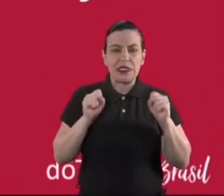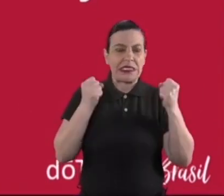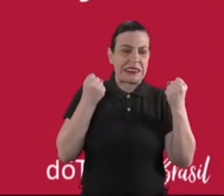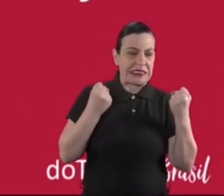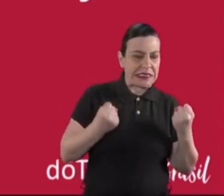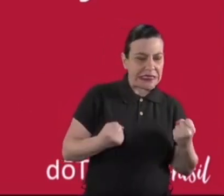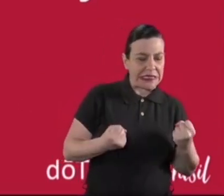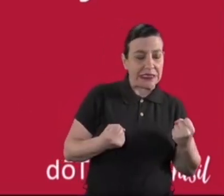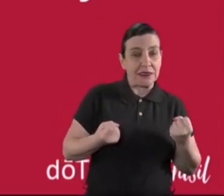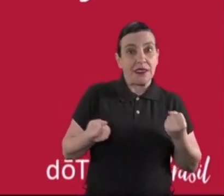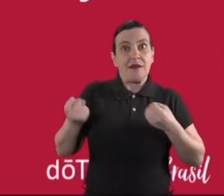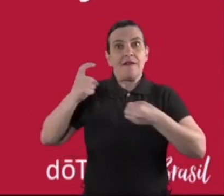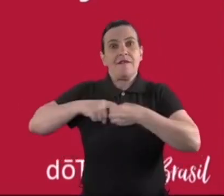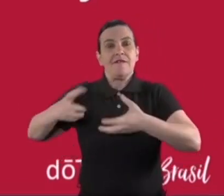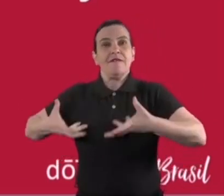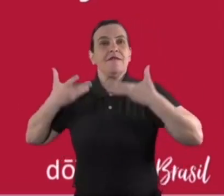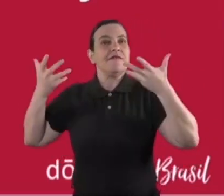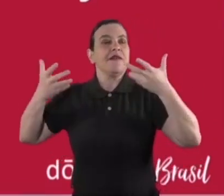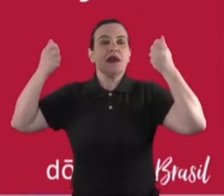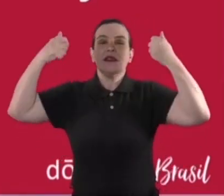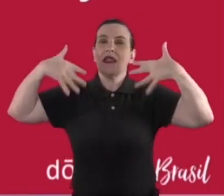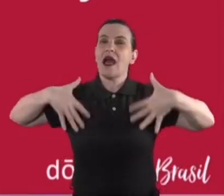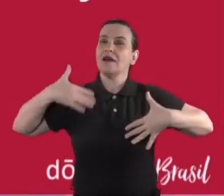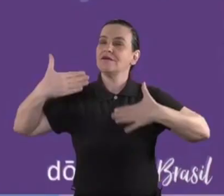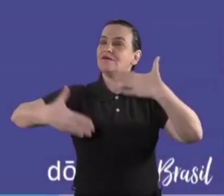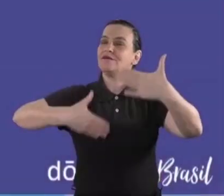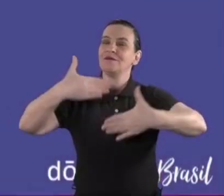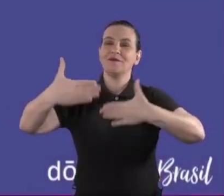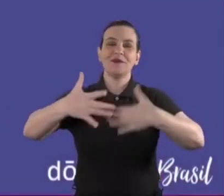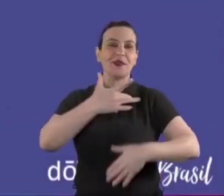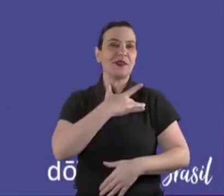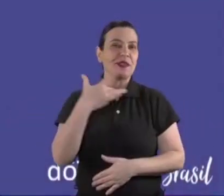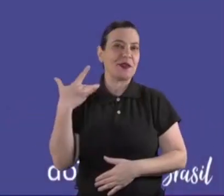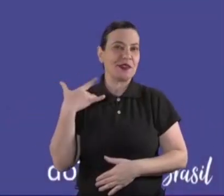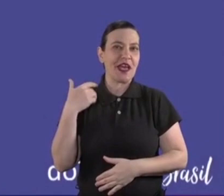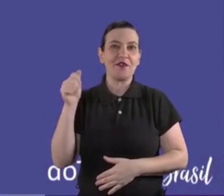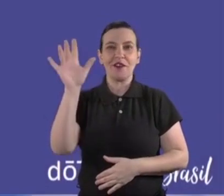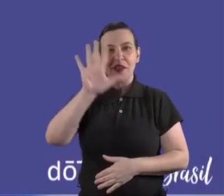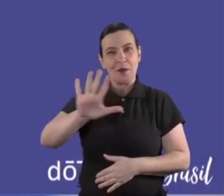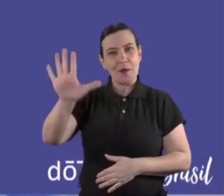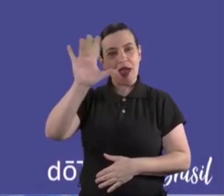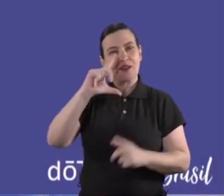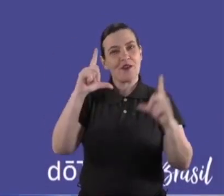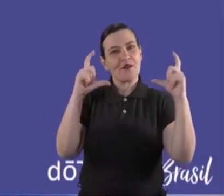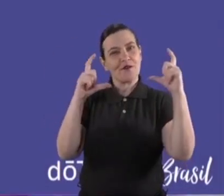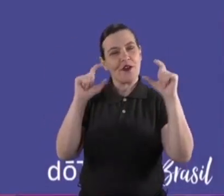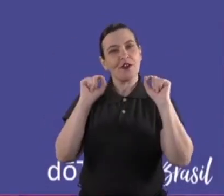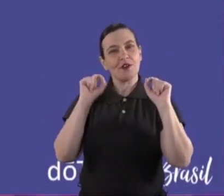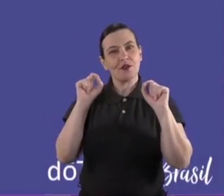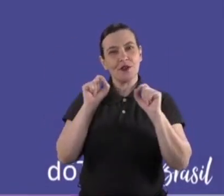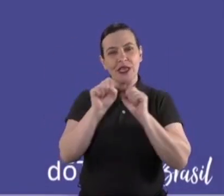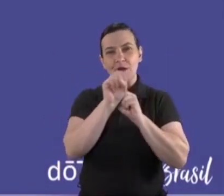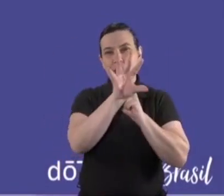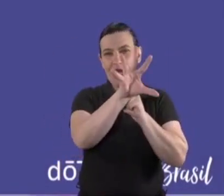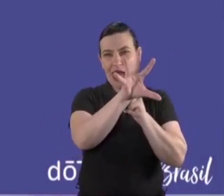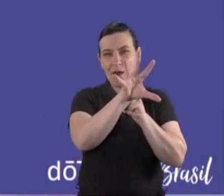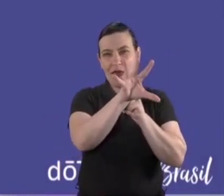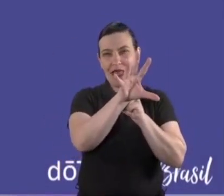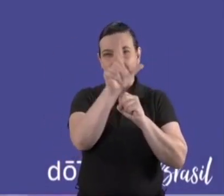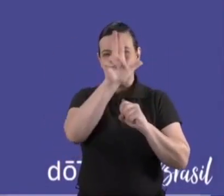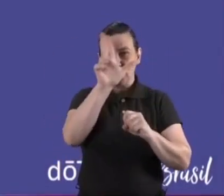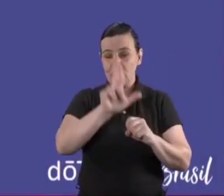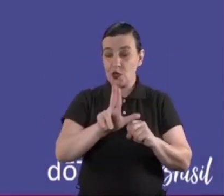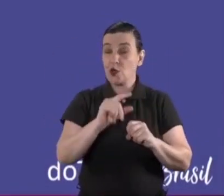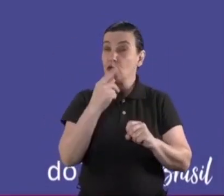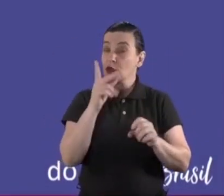e recuperação ocorra de forma natural e saudável. Essa imagem mostra uma foto tirada por uma câmera termográfica. Esse